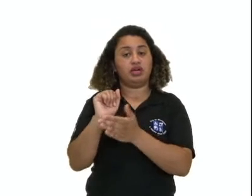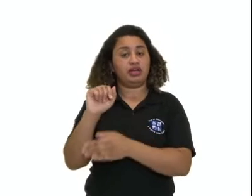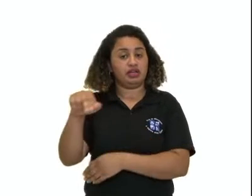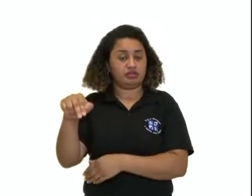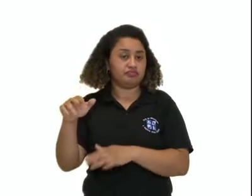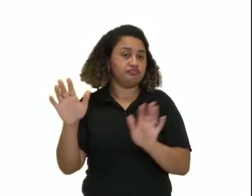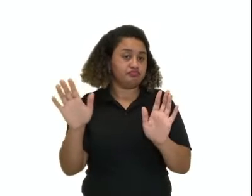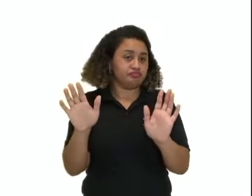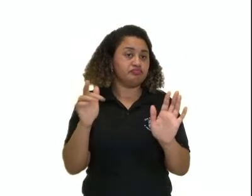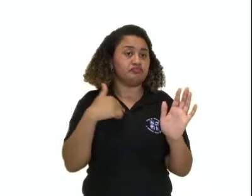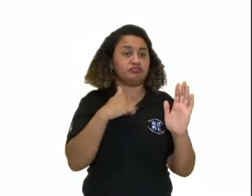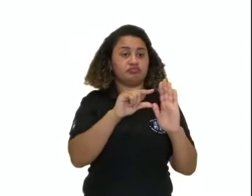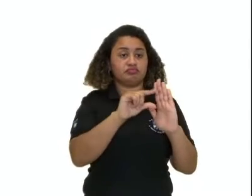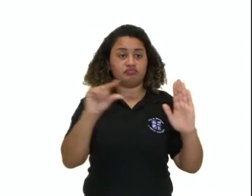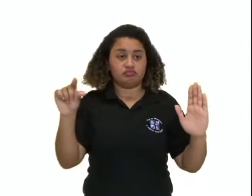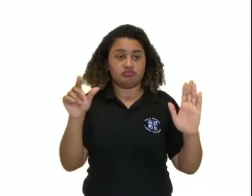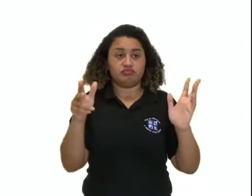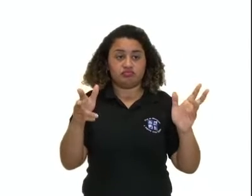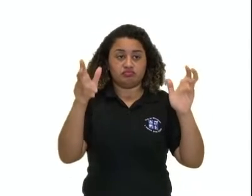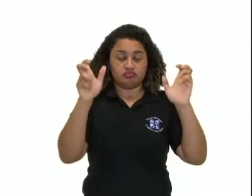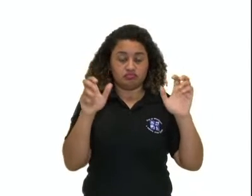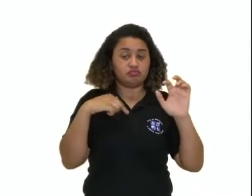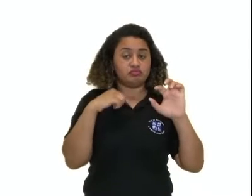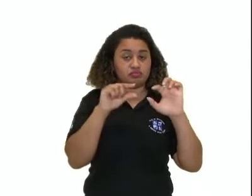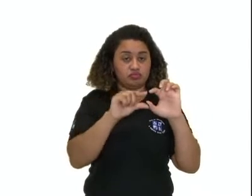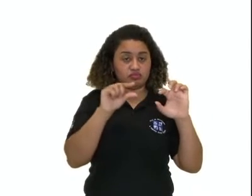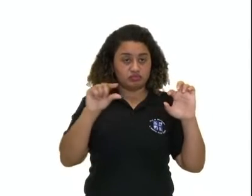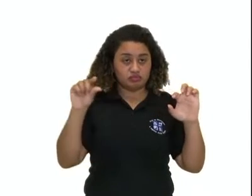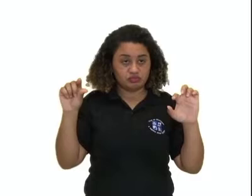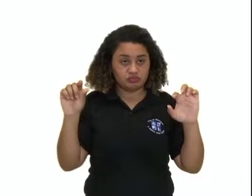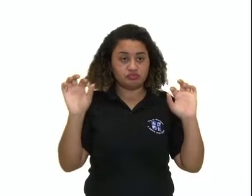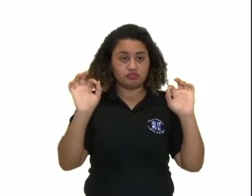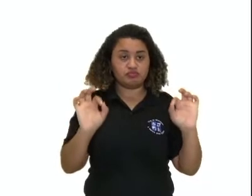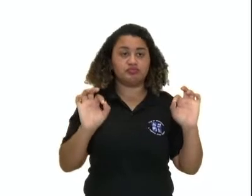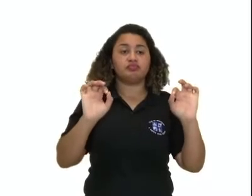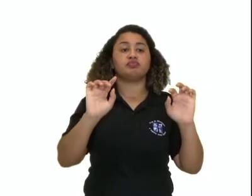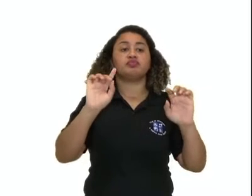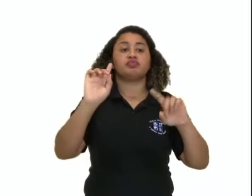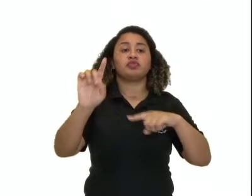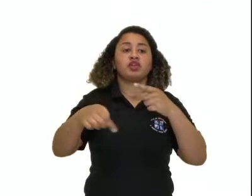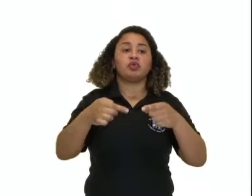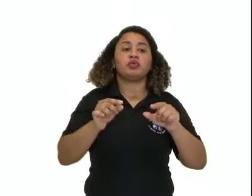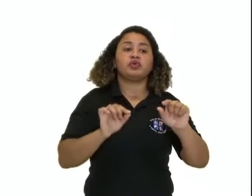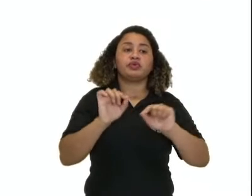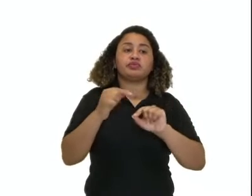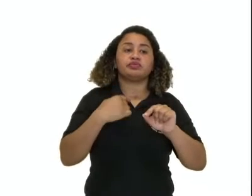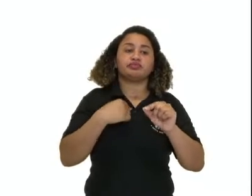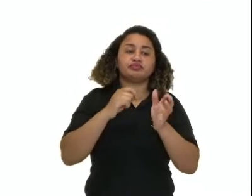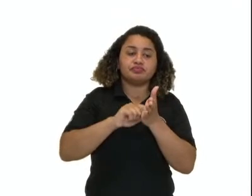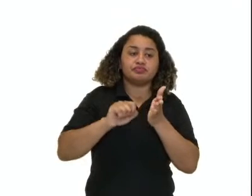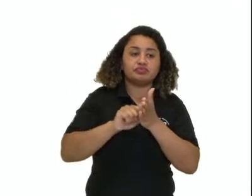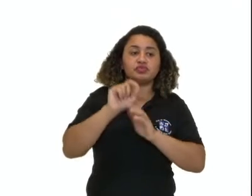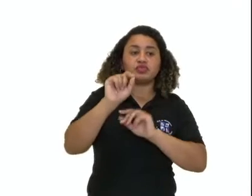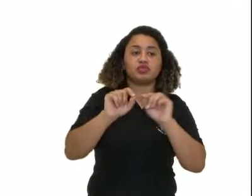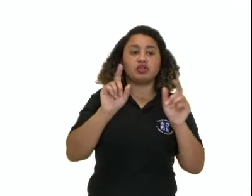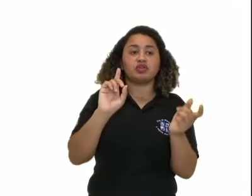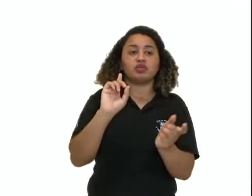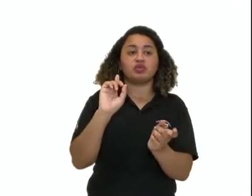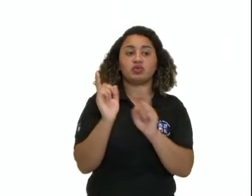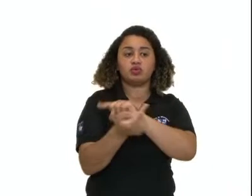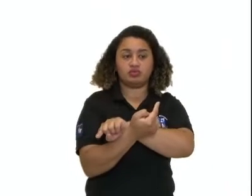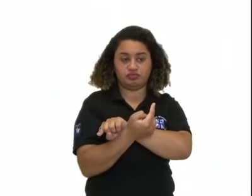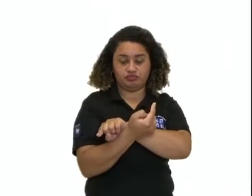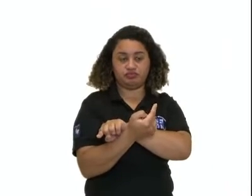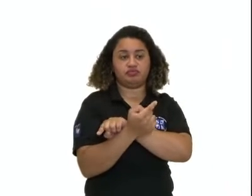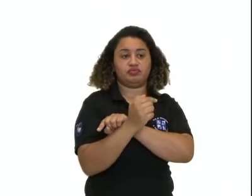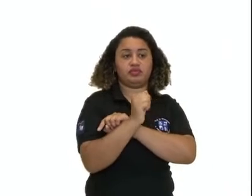exatamente como ela apareceu aqui. Escrevemos, primeiro passo. Segundo passo, eu vou escrever ela de trás para frente.